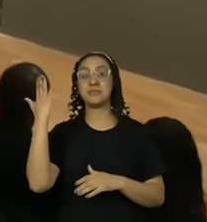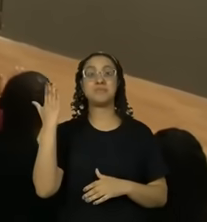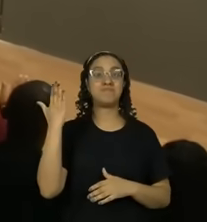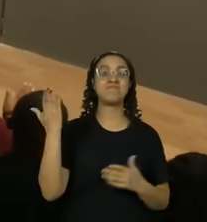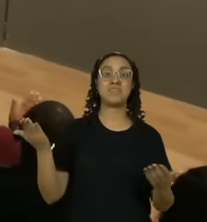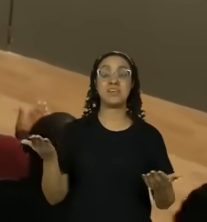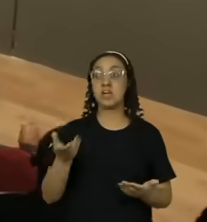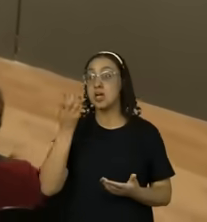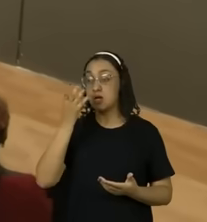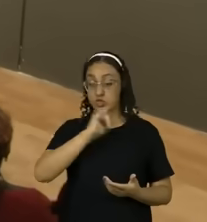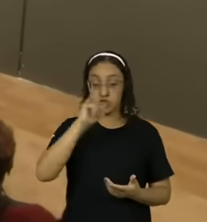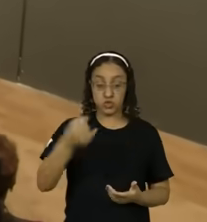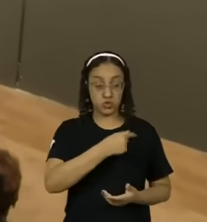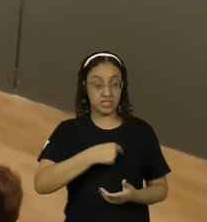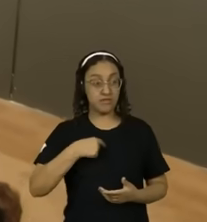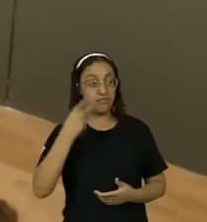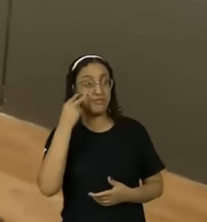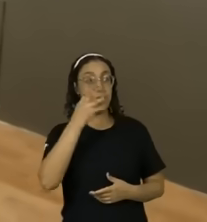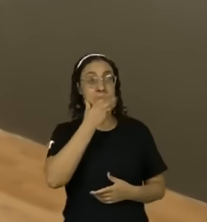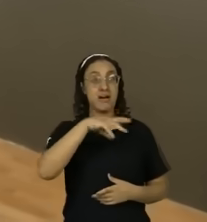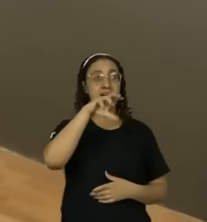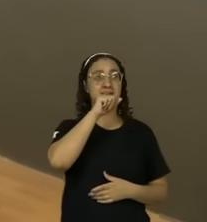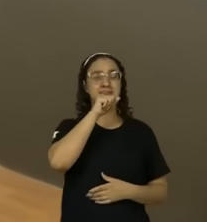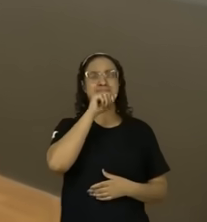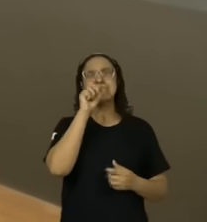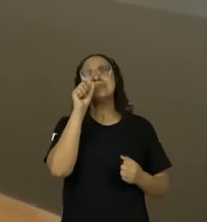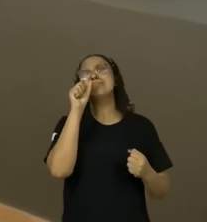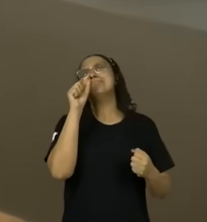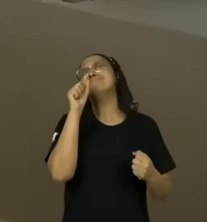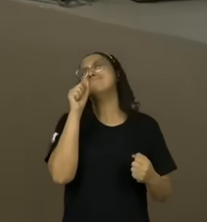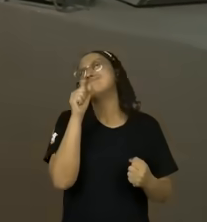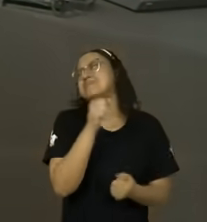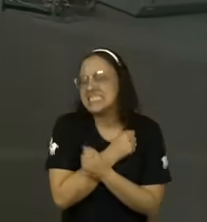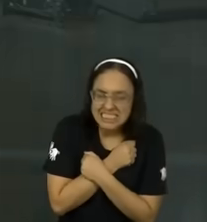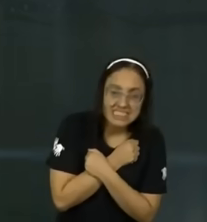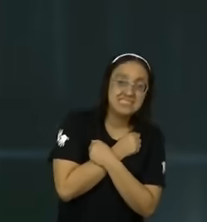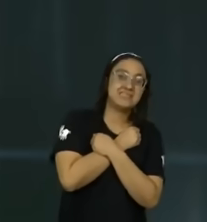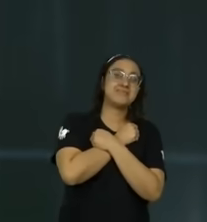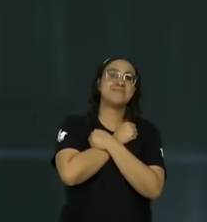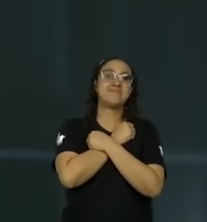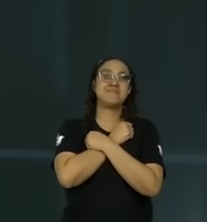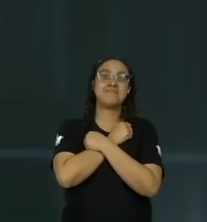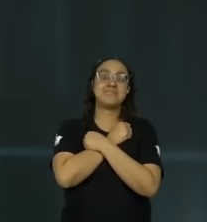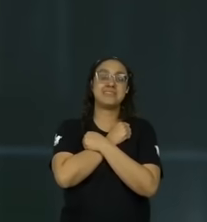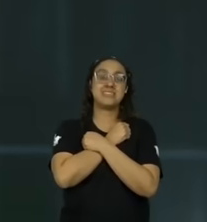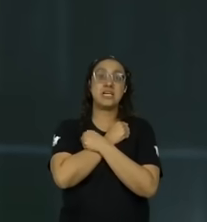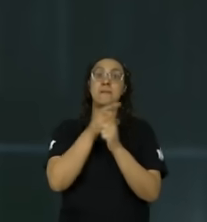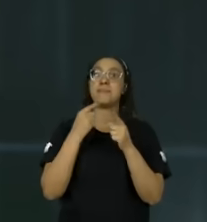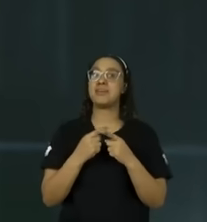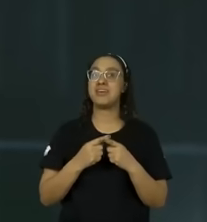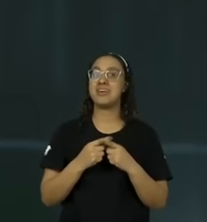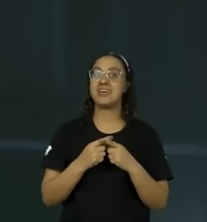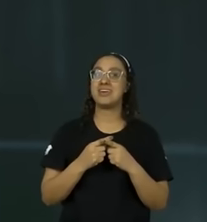ele dá um abraço em José, ele se conecta a José antes de morrer. Porque Deus tinha dito que ele